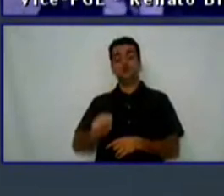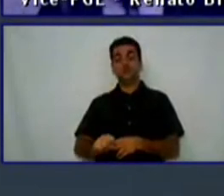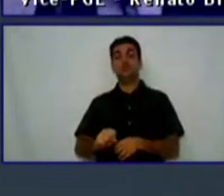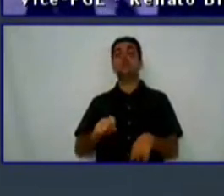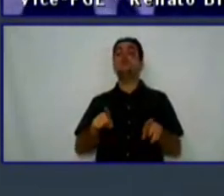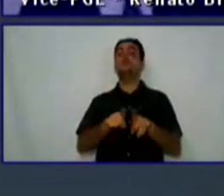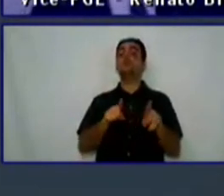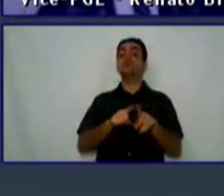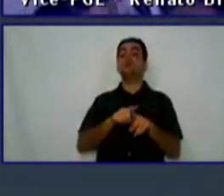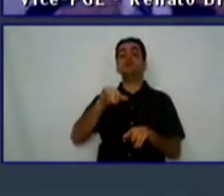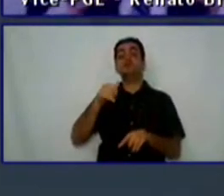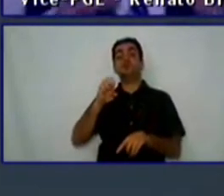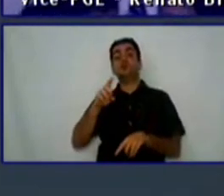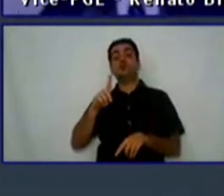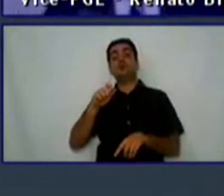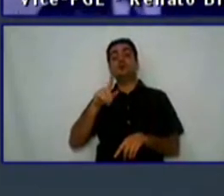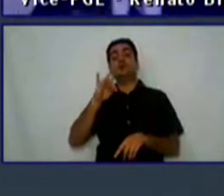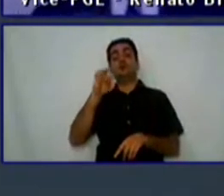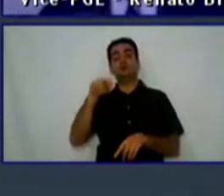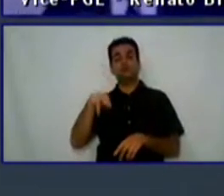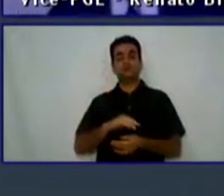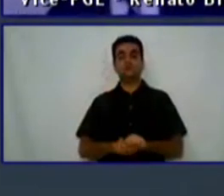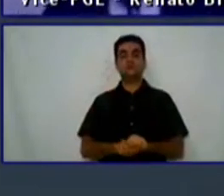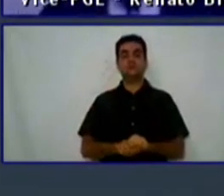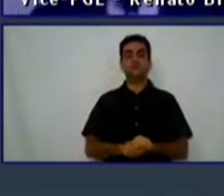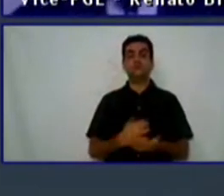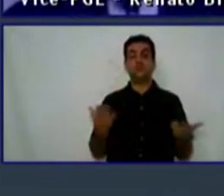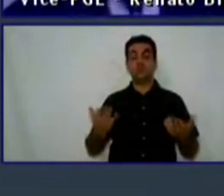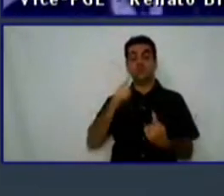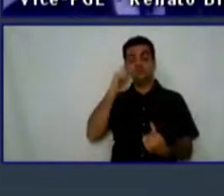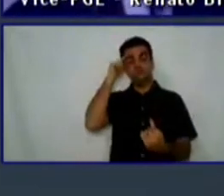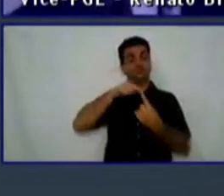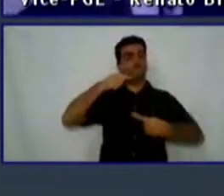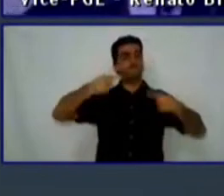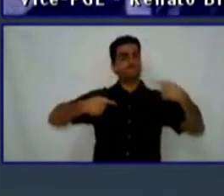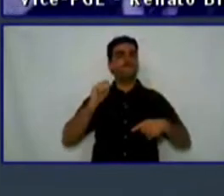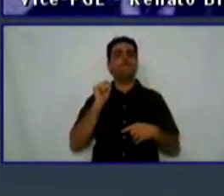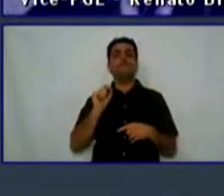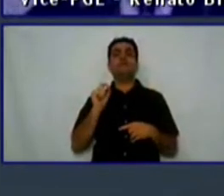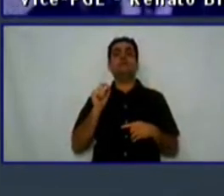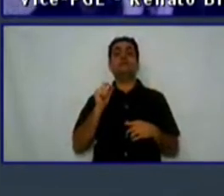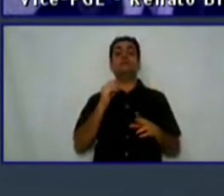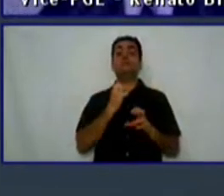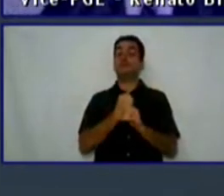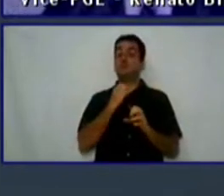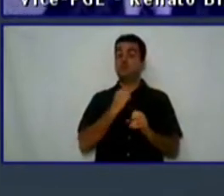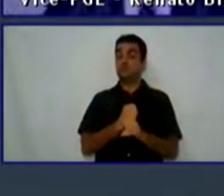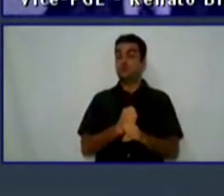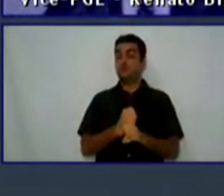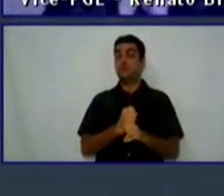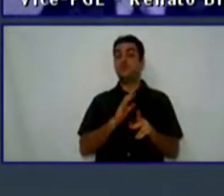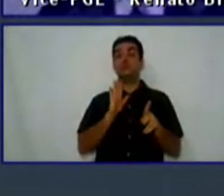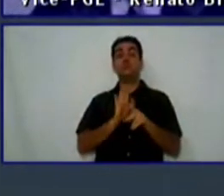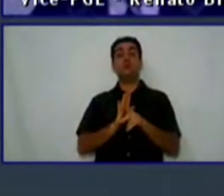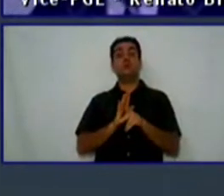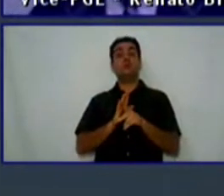José Dalton Barbosa de Souza. O objeto aqui é uma prestação de contas de órgão